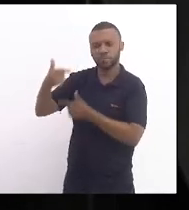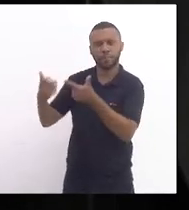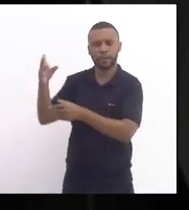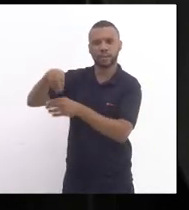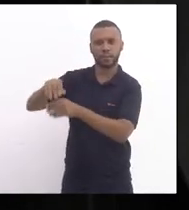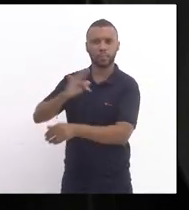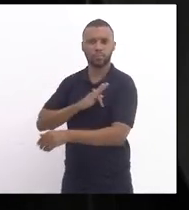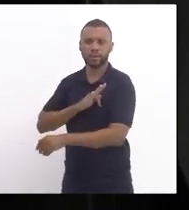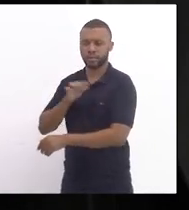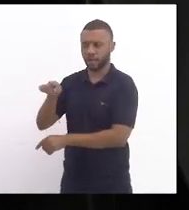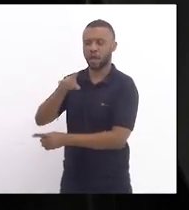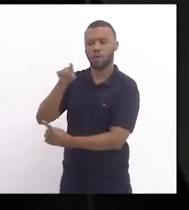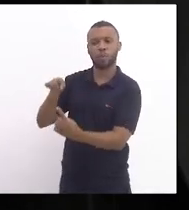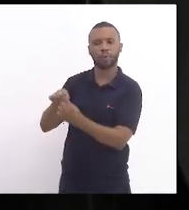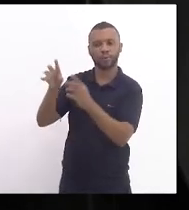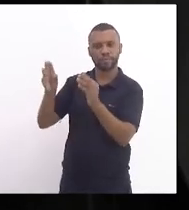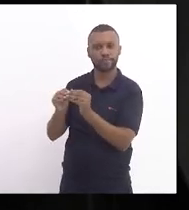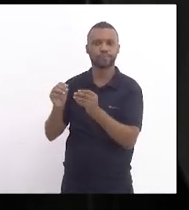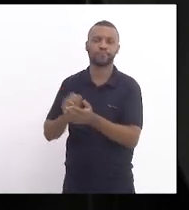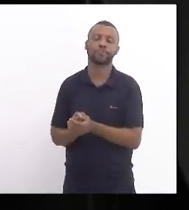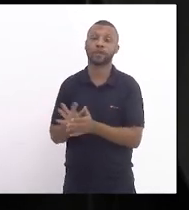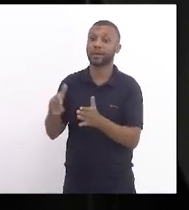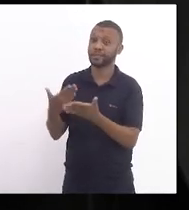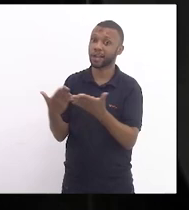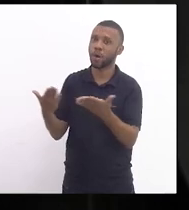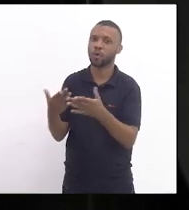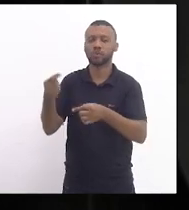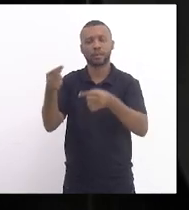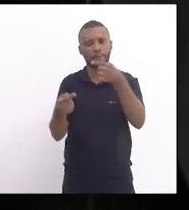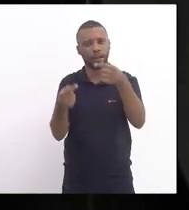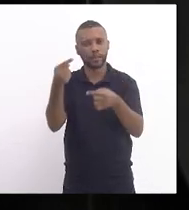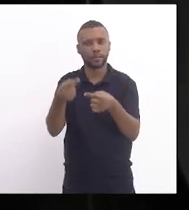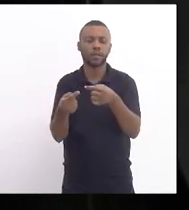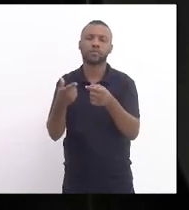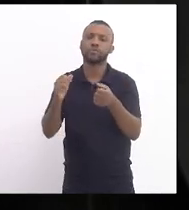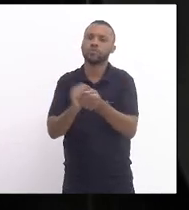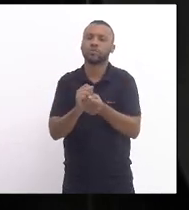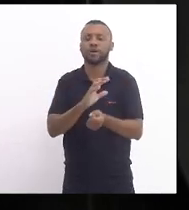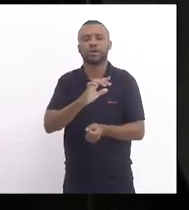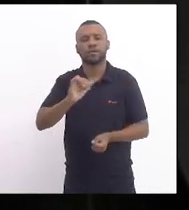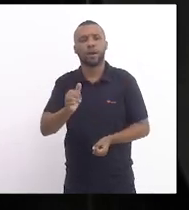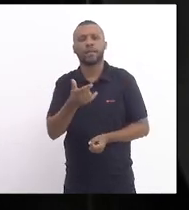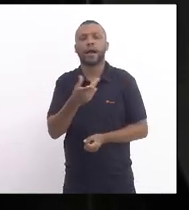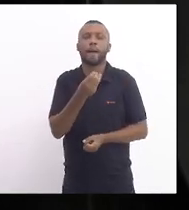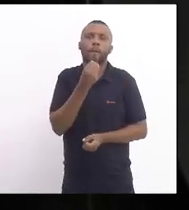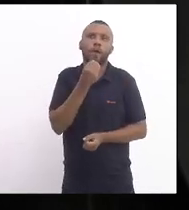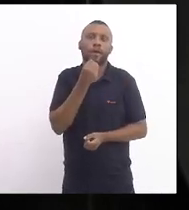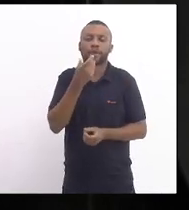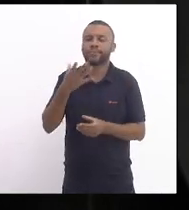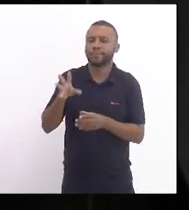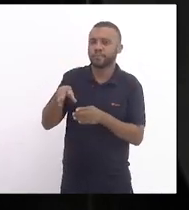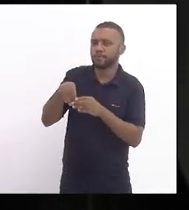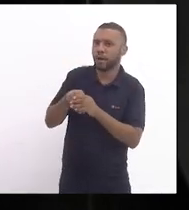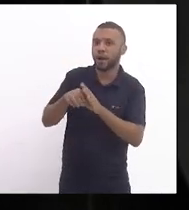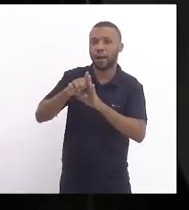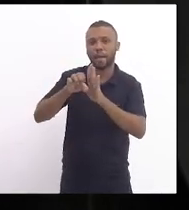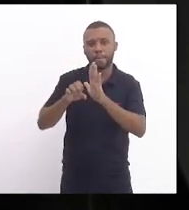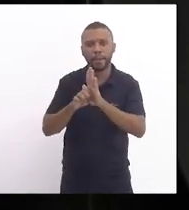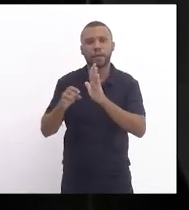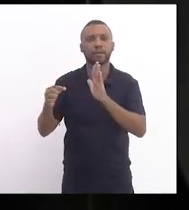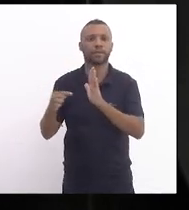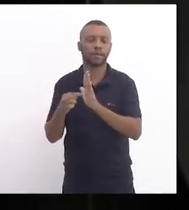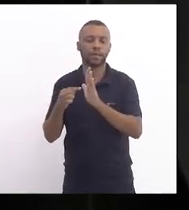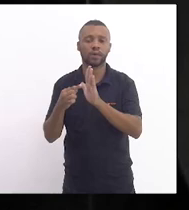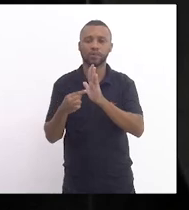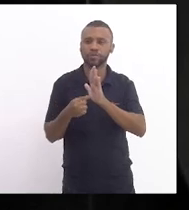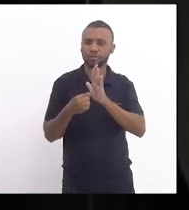Eu mesma tô ainda debatendo com a ccj possibilidade de ter incorporado a uma Emenda que